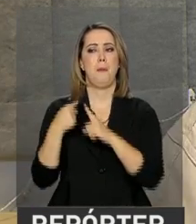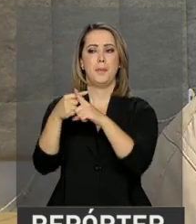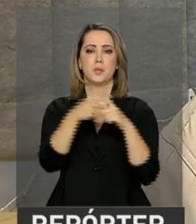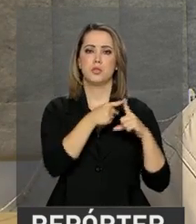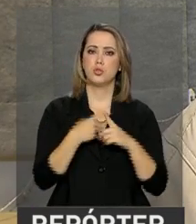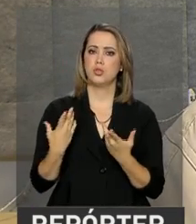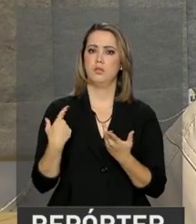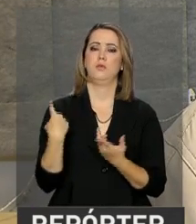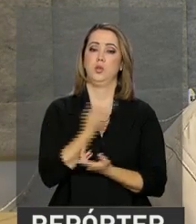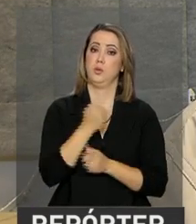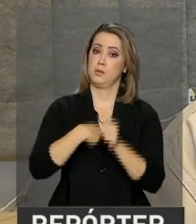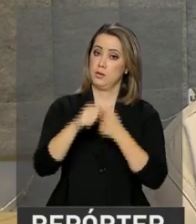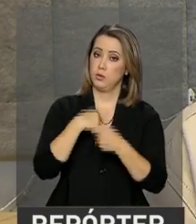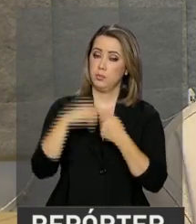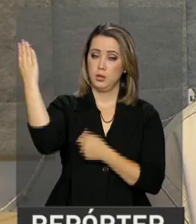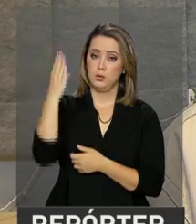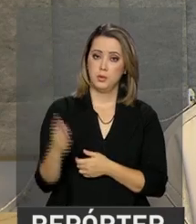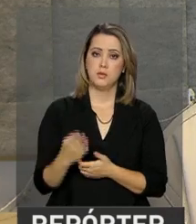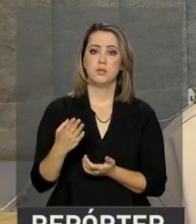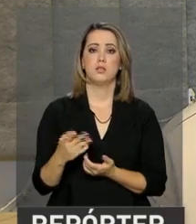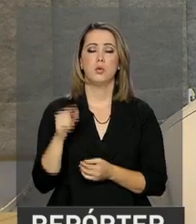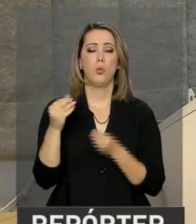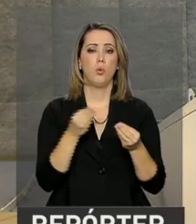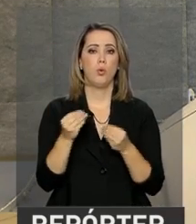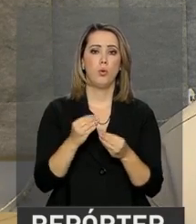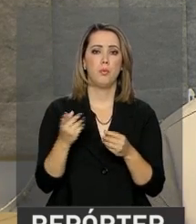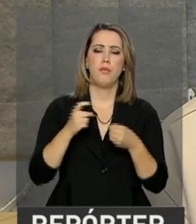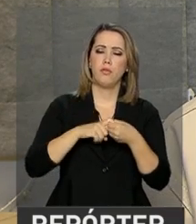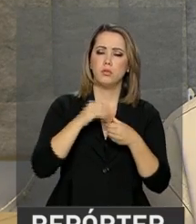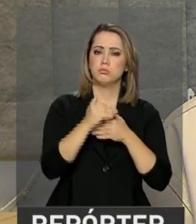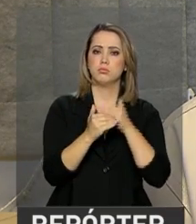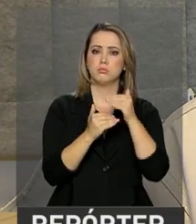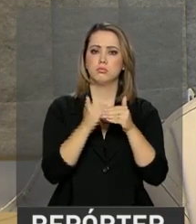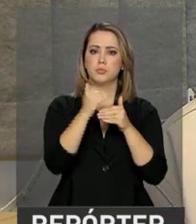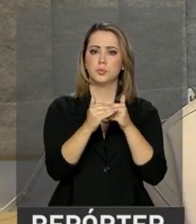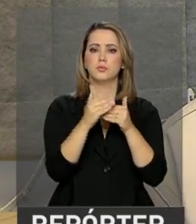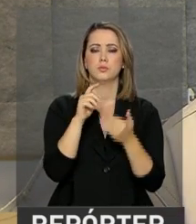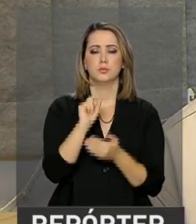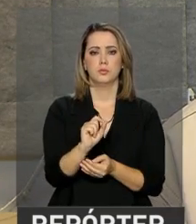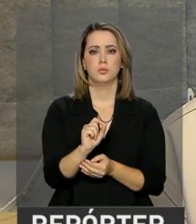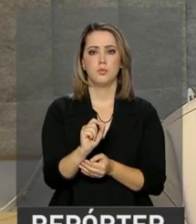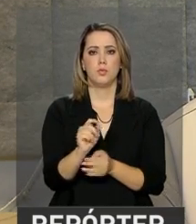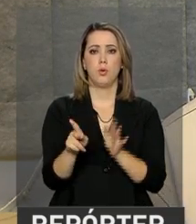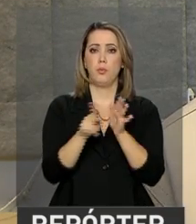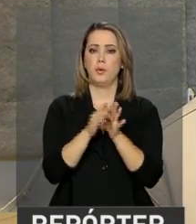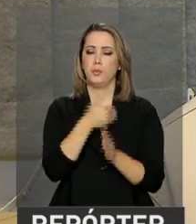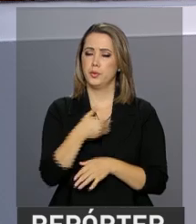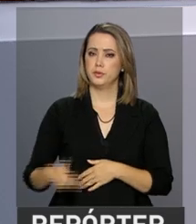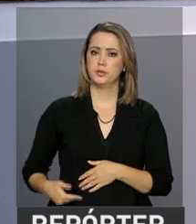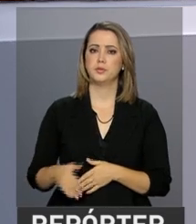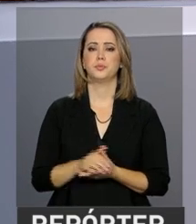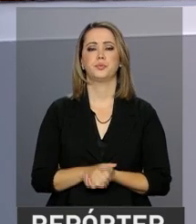da da trajetória recente da economia brasileira ou seja uma trajetória de recuperação segundo o próprio